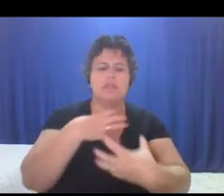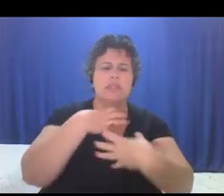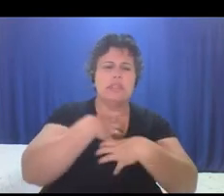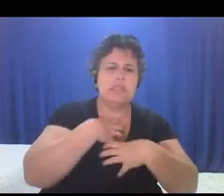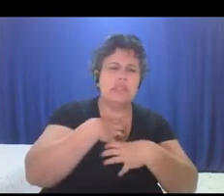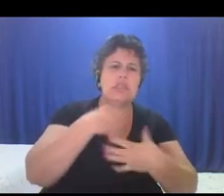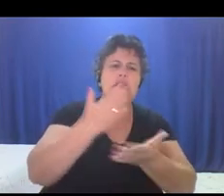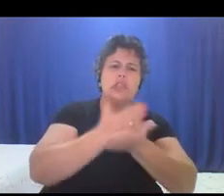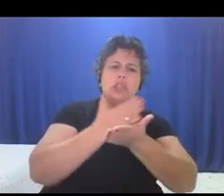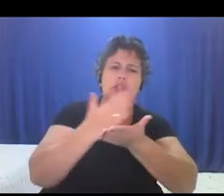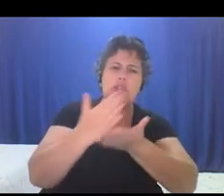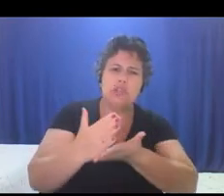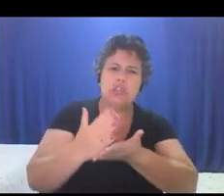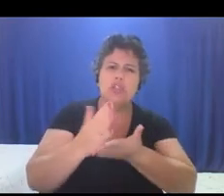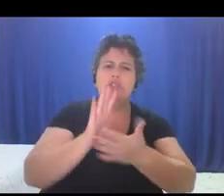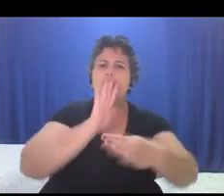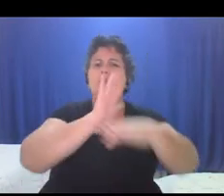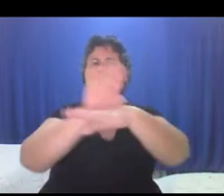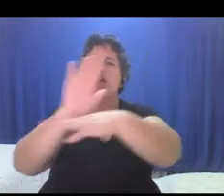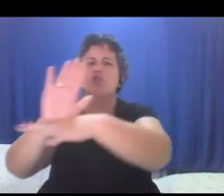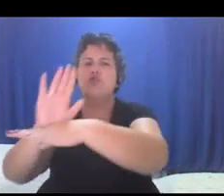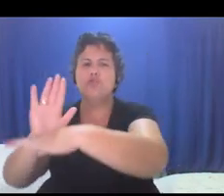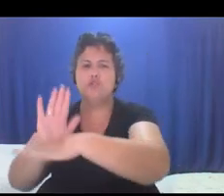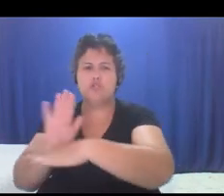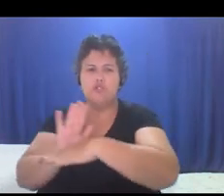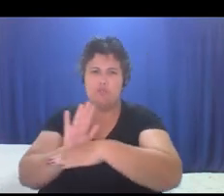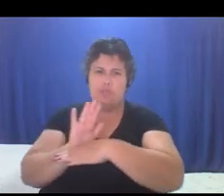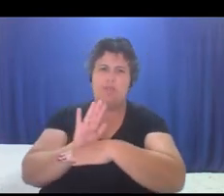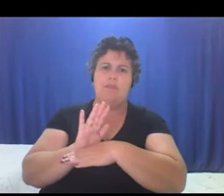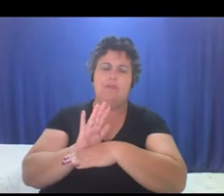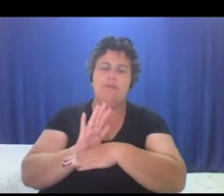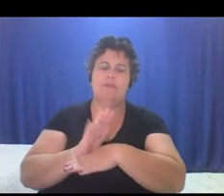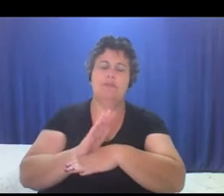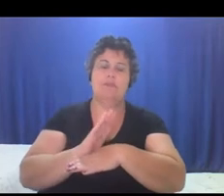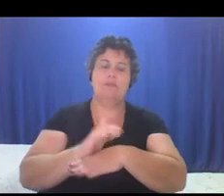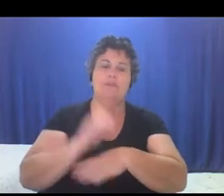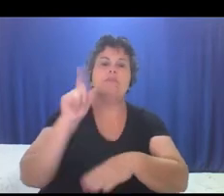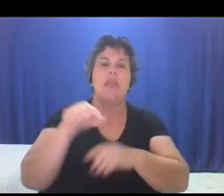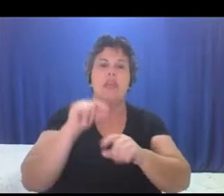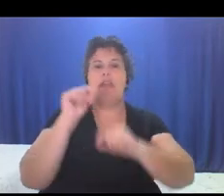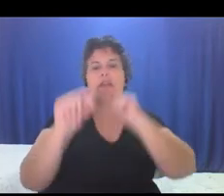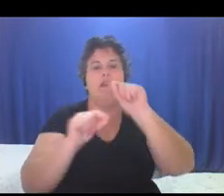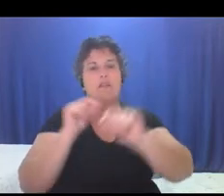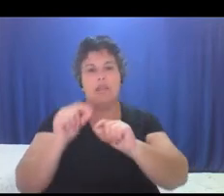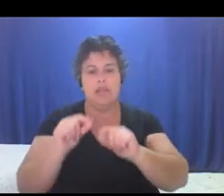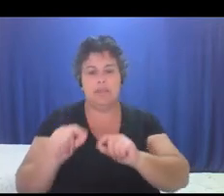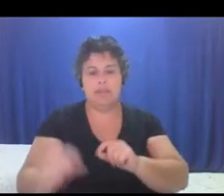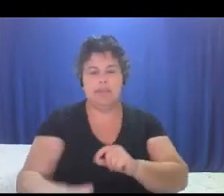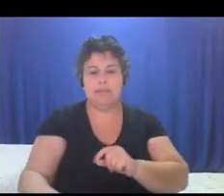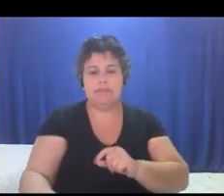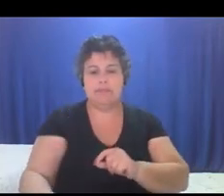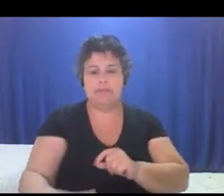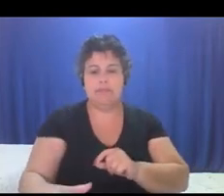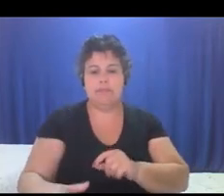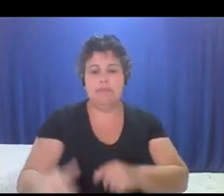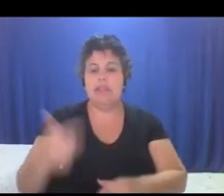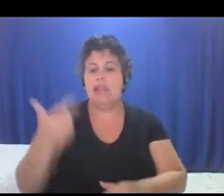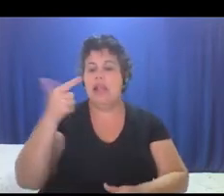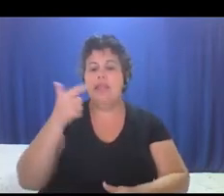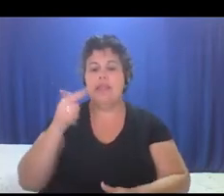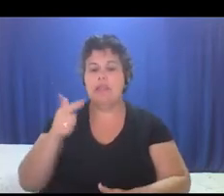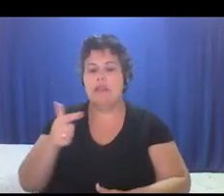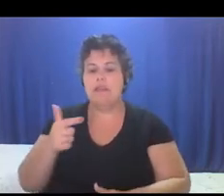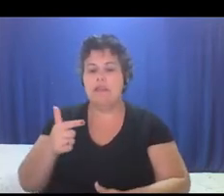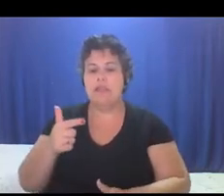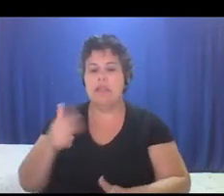à colaboratividade, né? A colaboração, assim. O ambiente de não tem